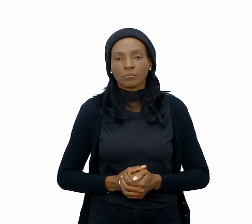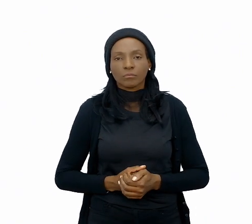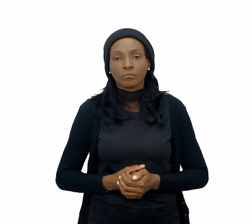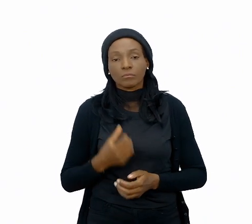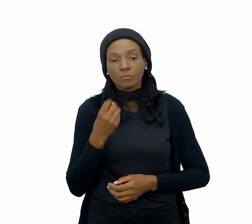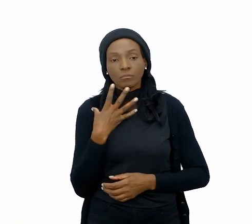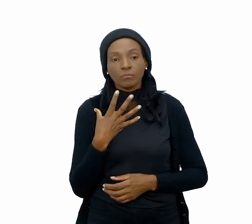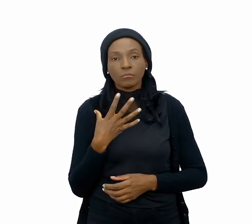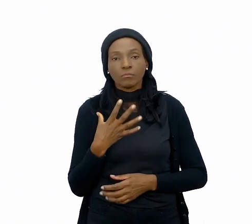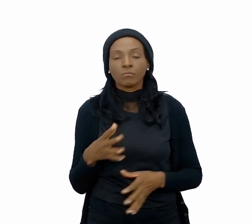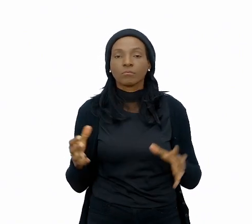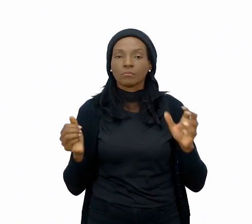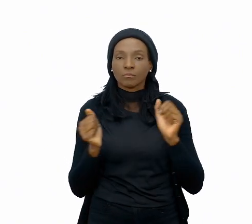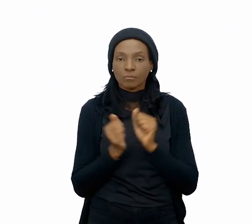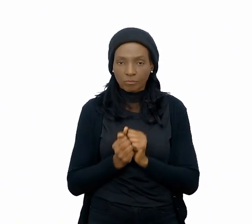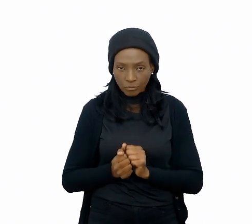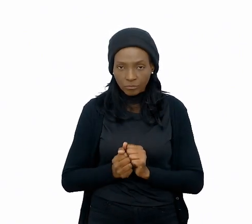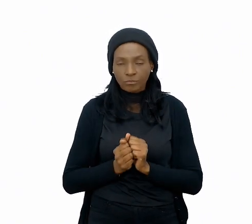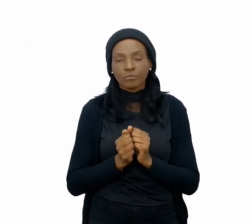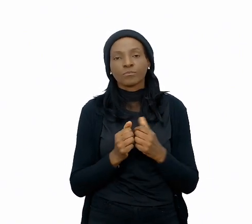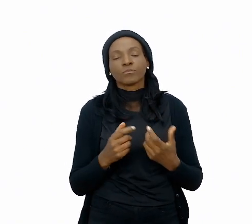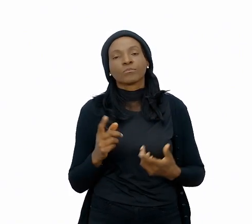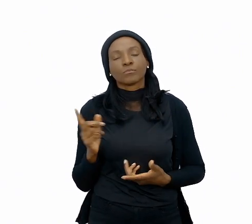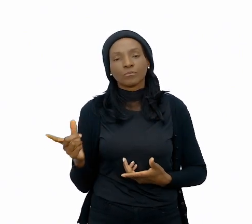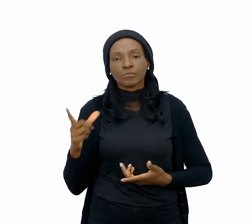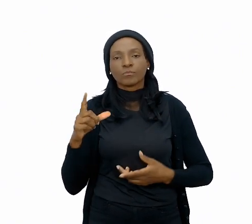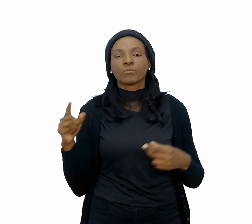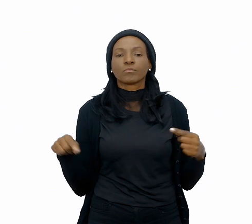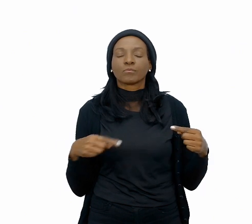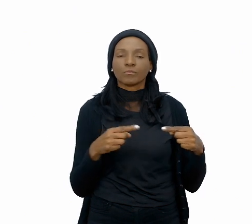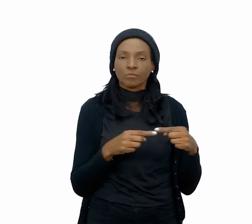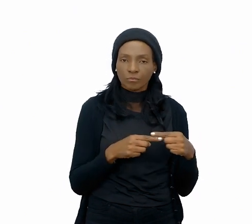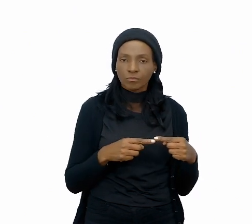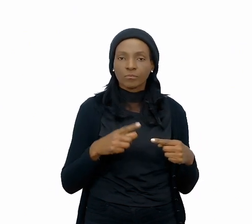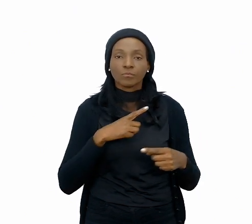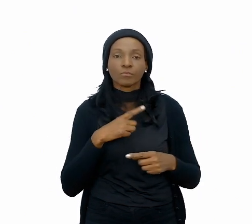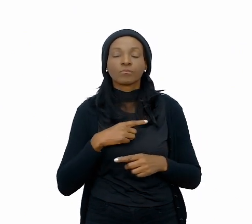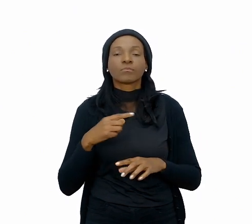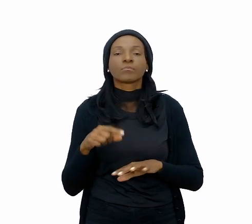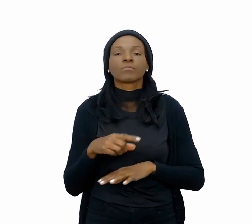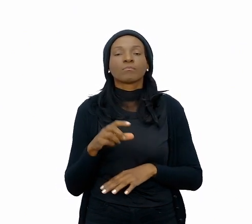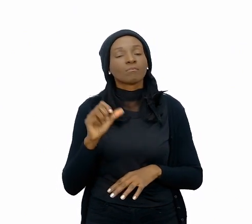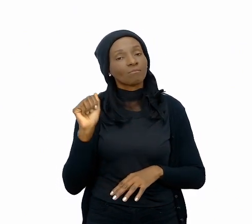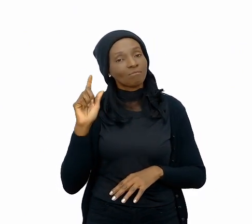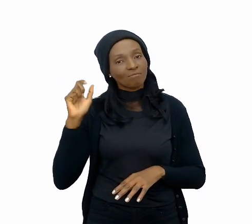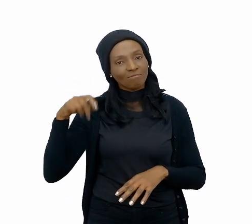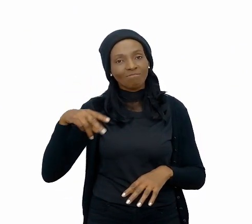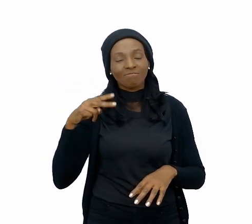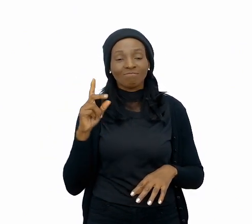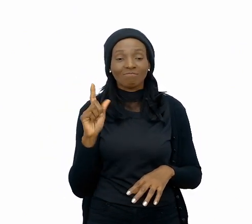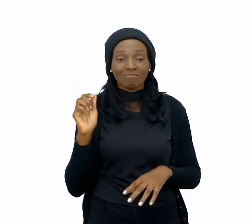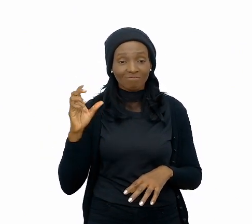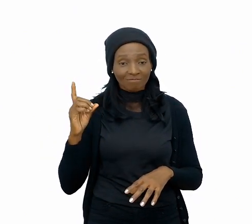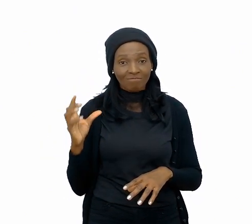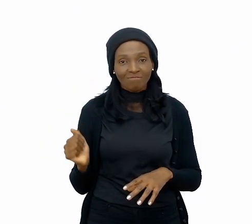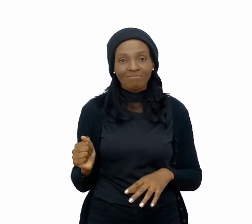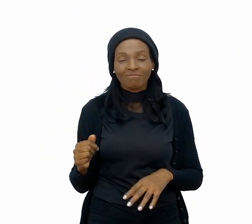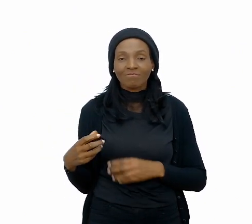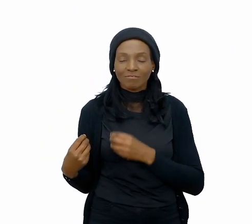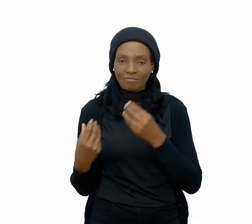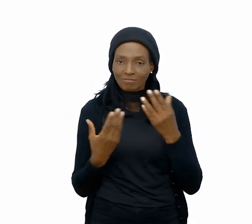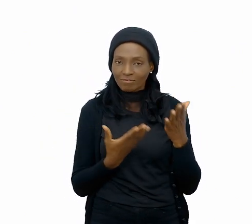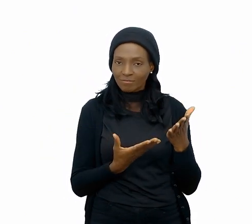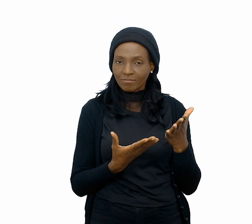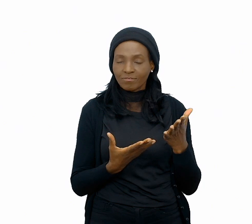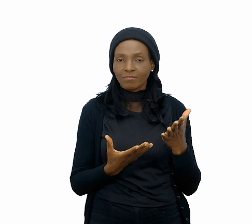Bom, atrelada aos nossos objetivos, a gente tem a nossa agenda e a gente vai trazer aí